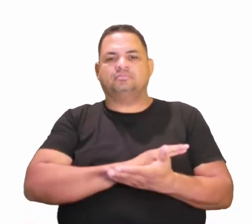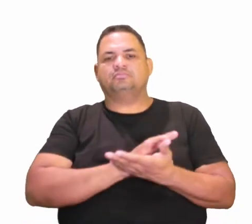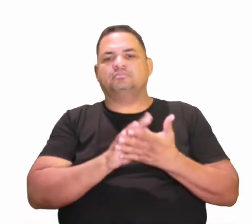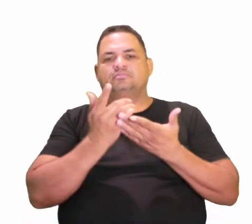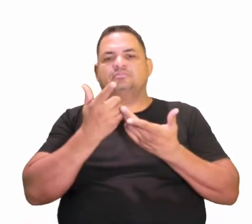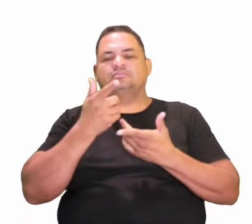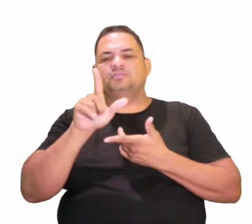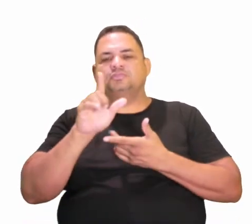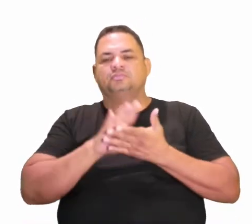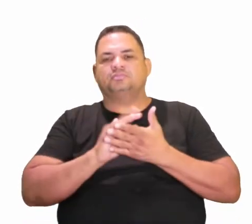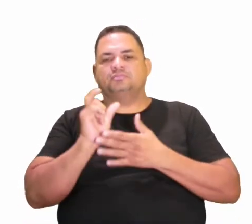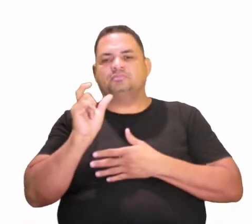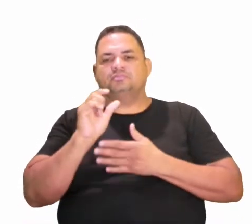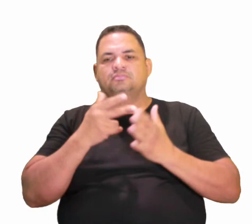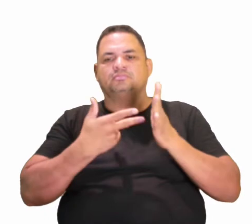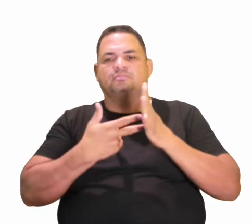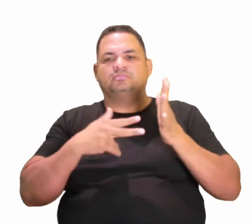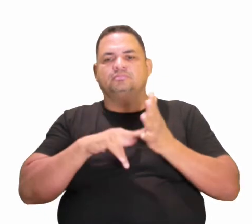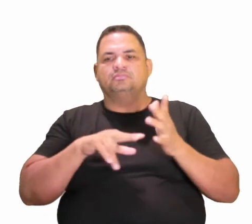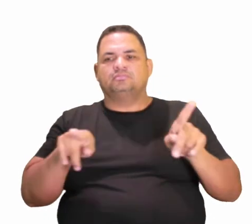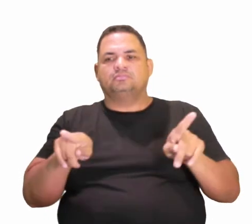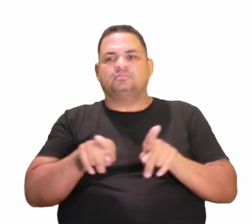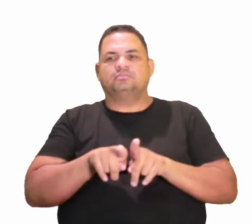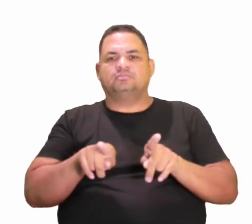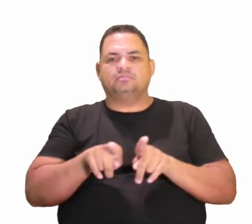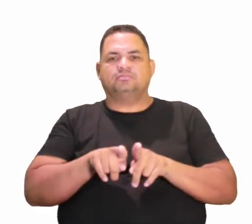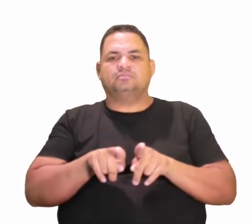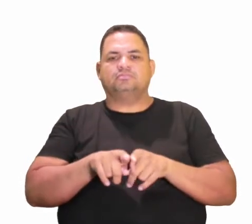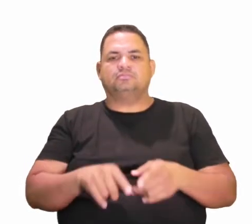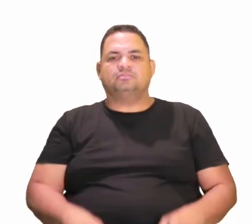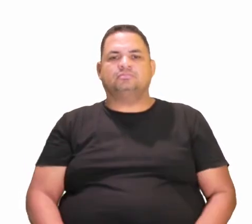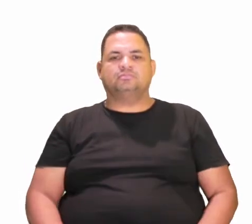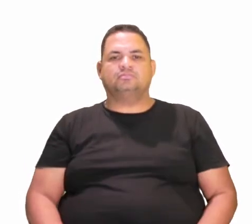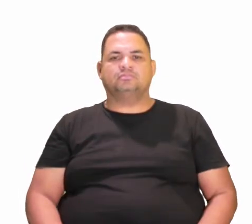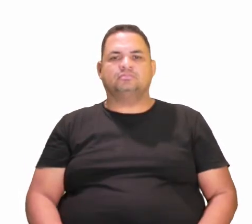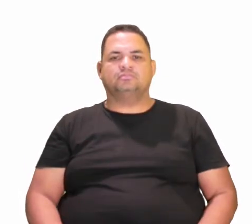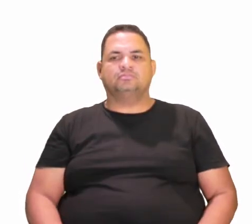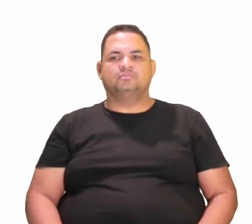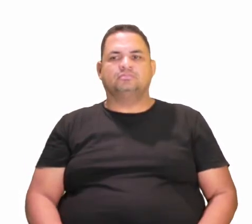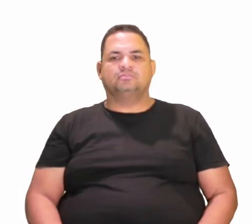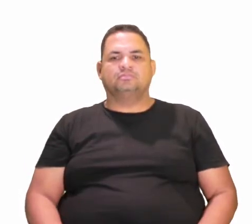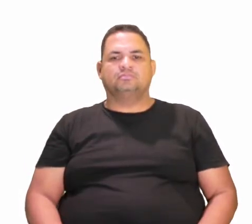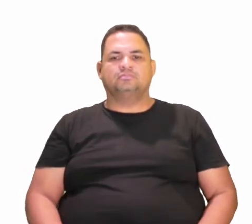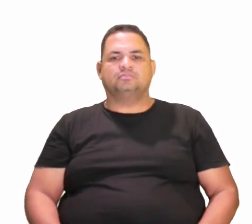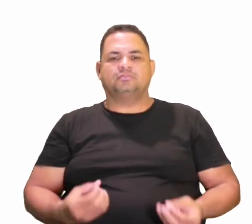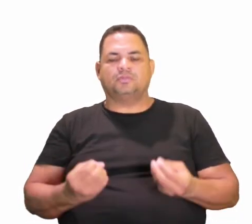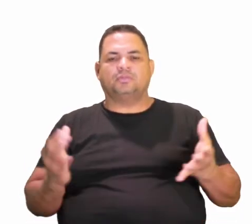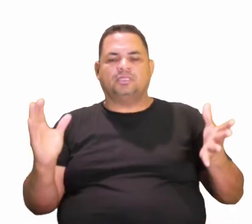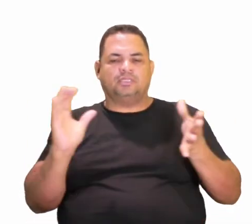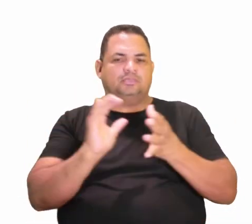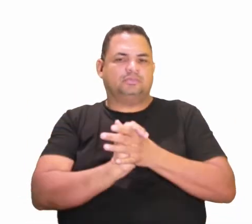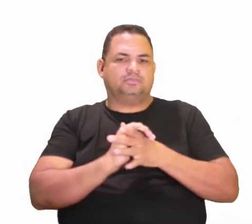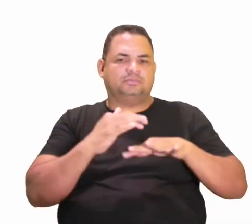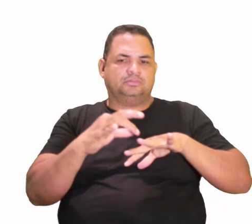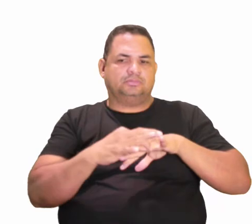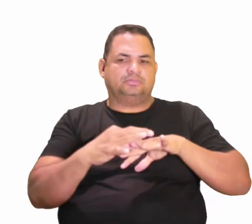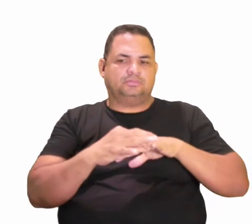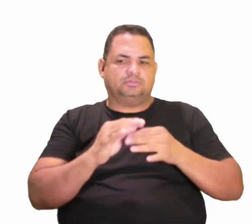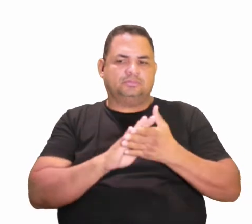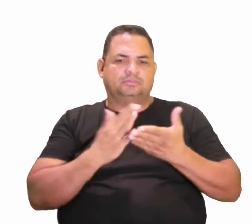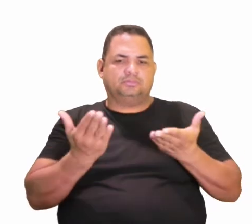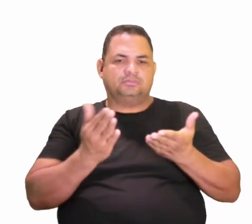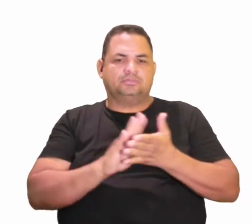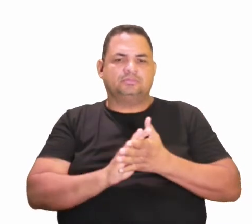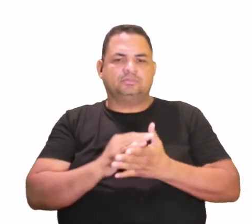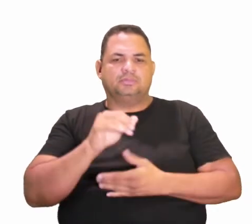palavras, dentre outros significados também. E aí, como ele é casado com a filha dela, então